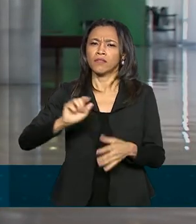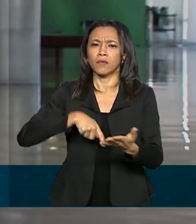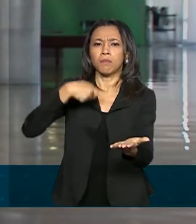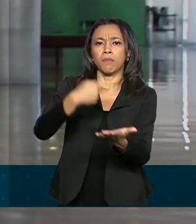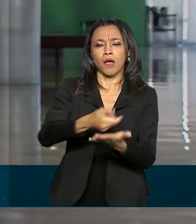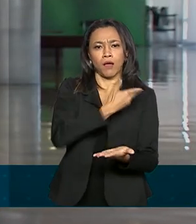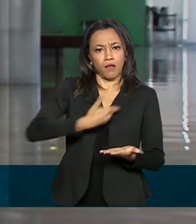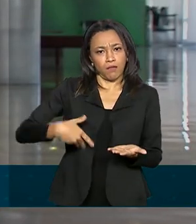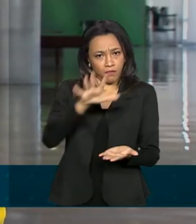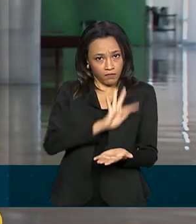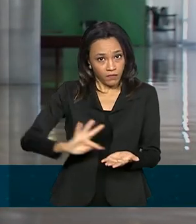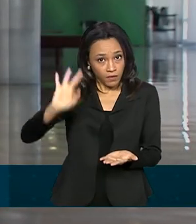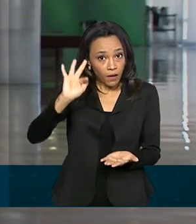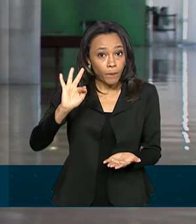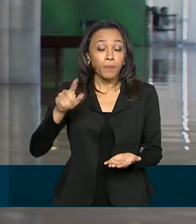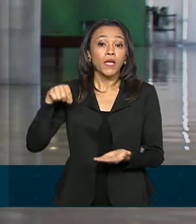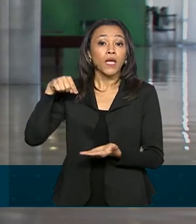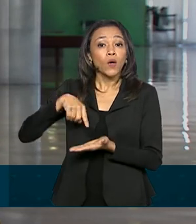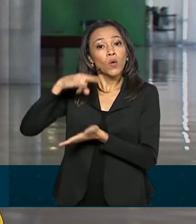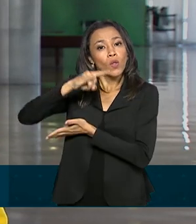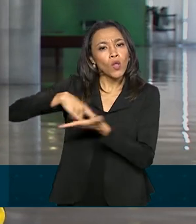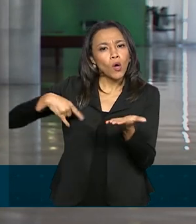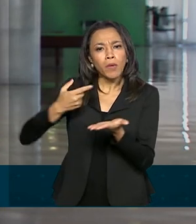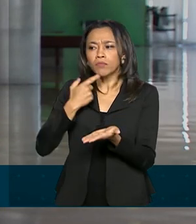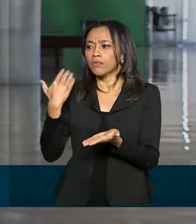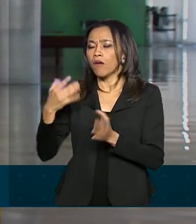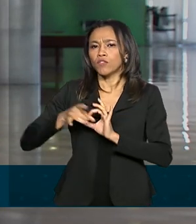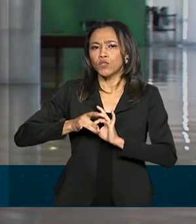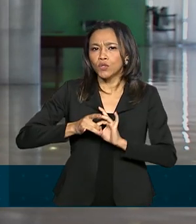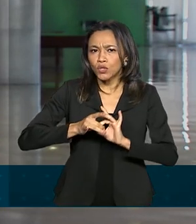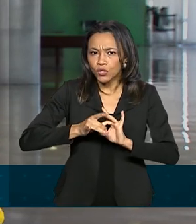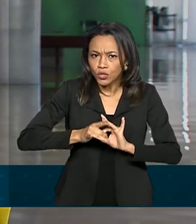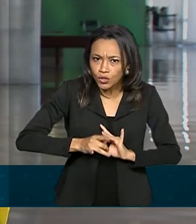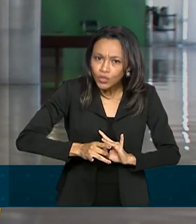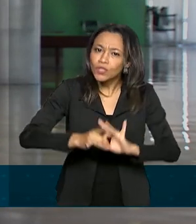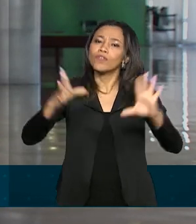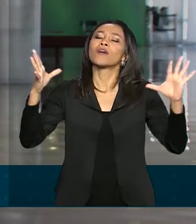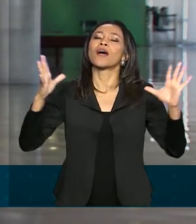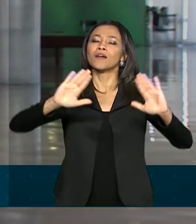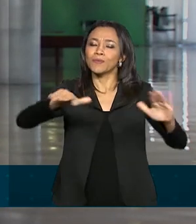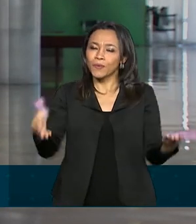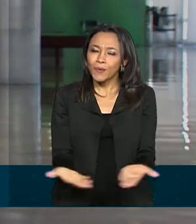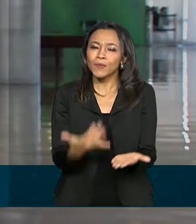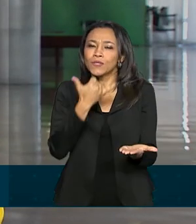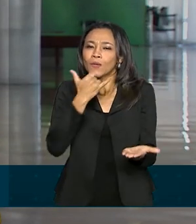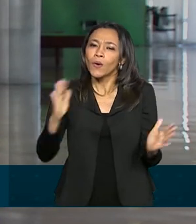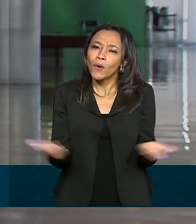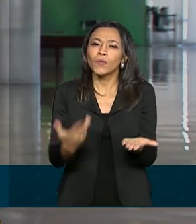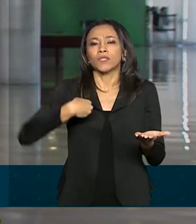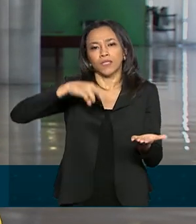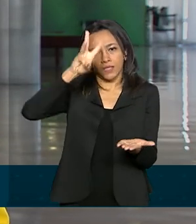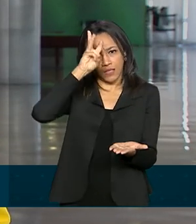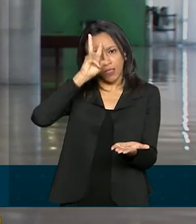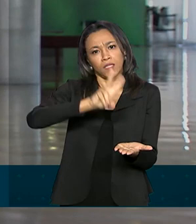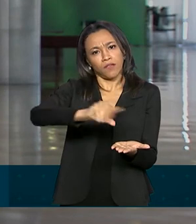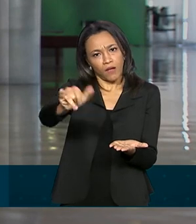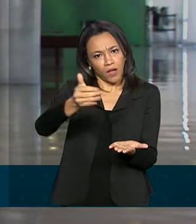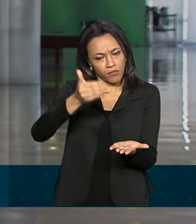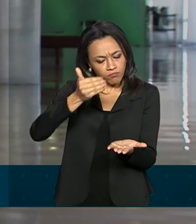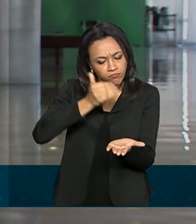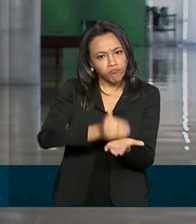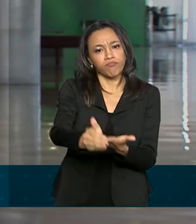pelo governo federal. A portaria foi publicada no Diário Oficial da União desta terça-feira e começa a valer